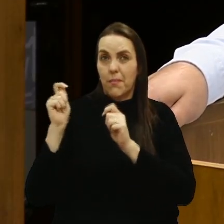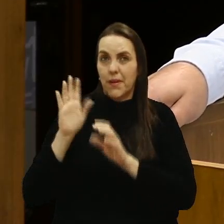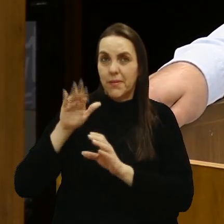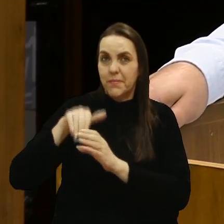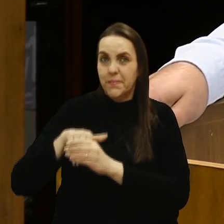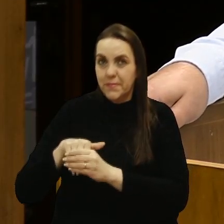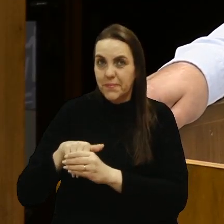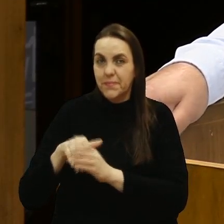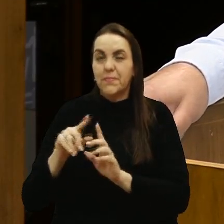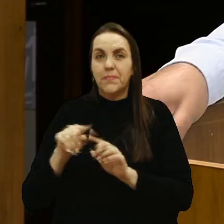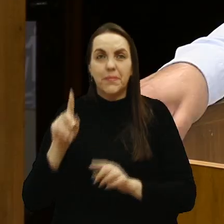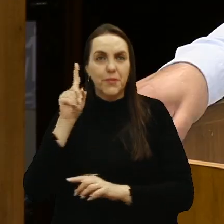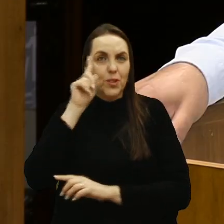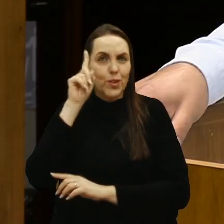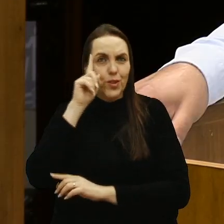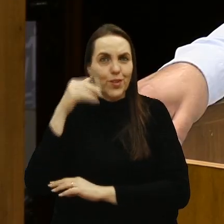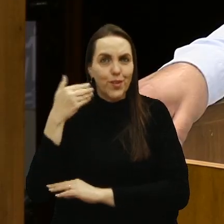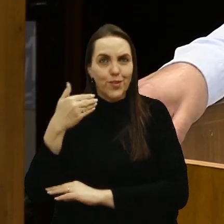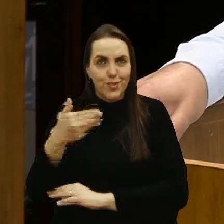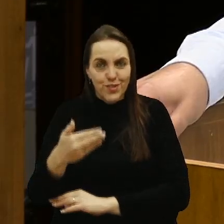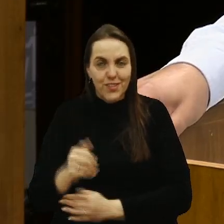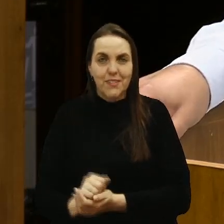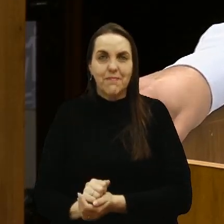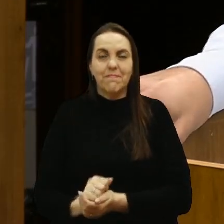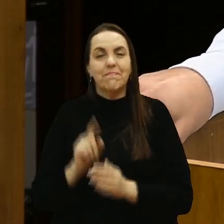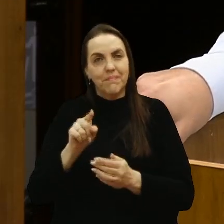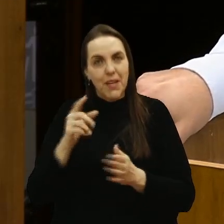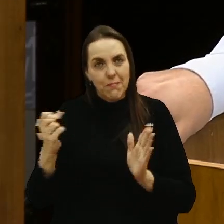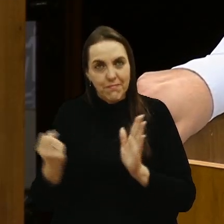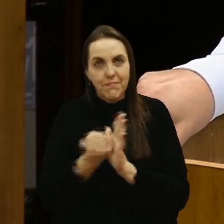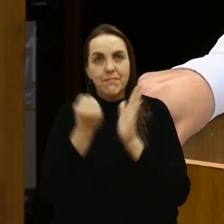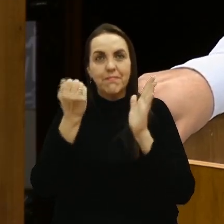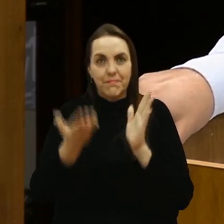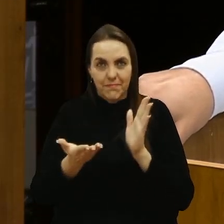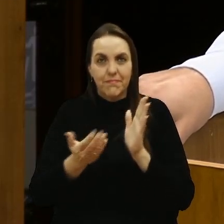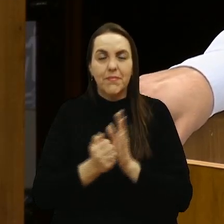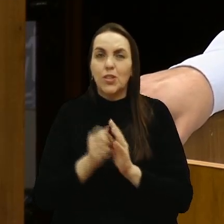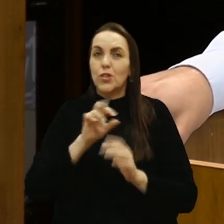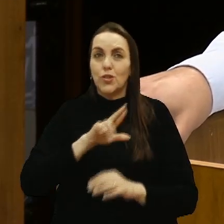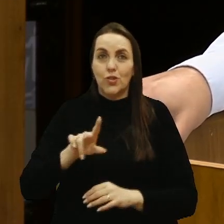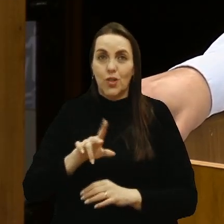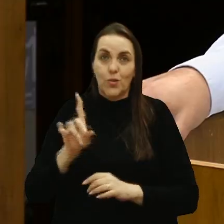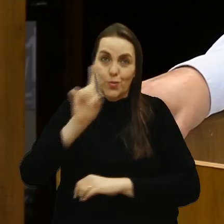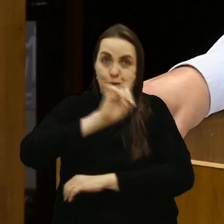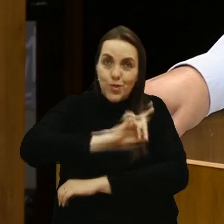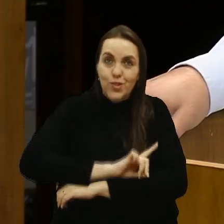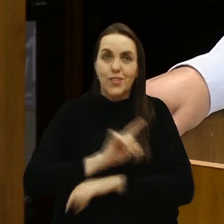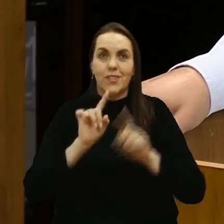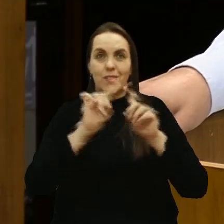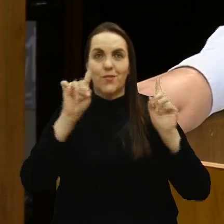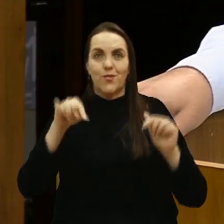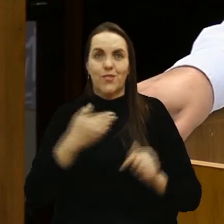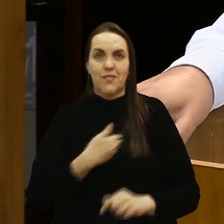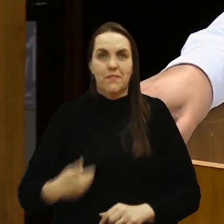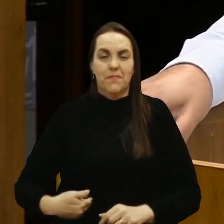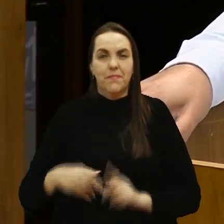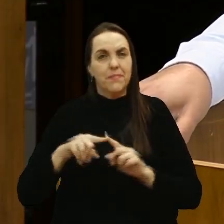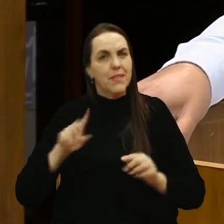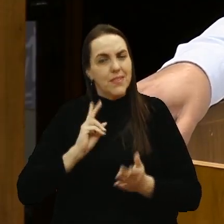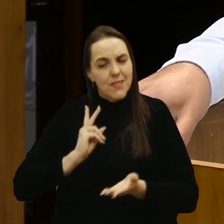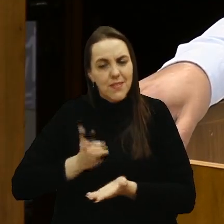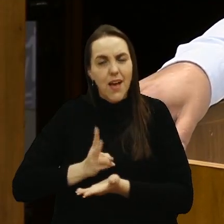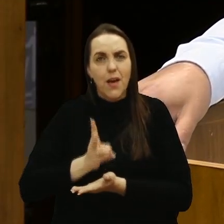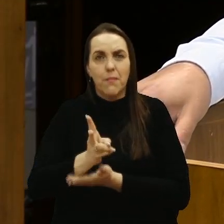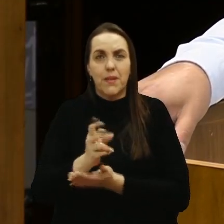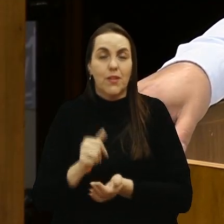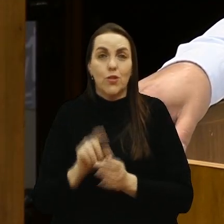e sim todos os dias. Que essa seja uma marca não só do Dia dos Servidores, mas para sempre, e